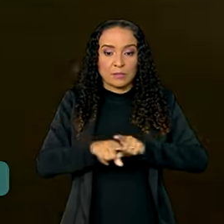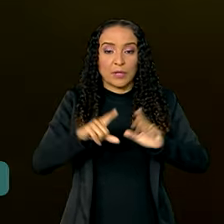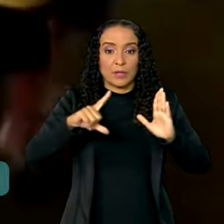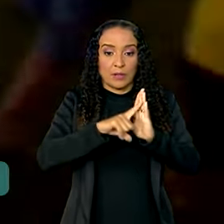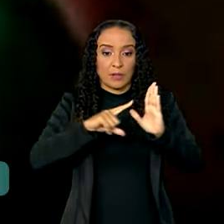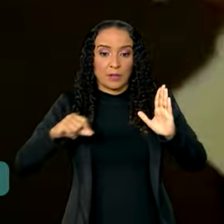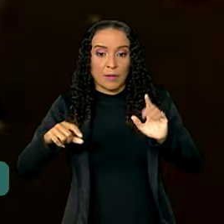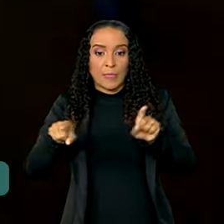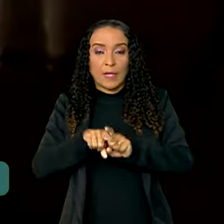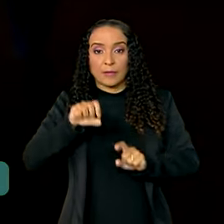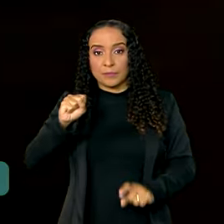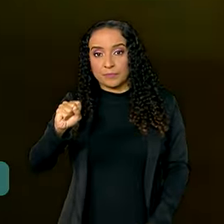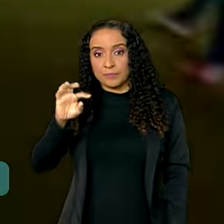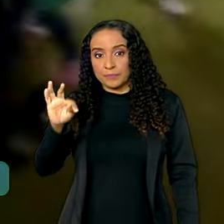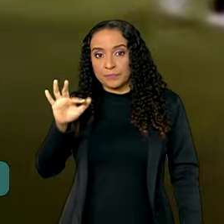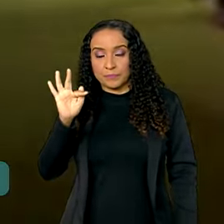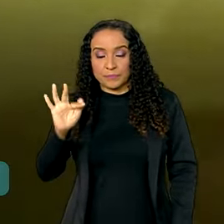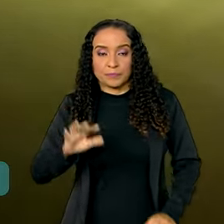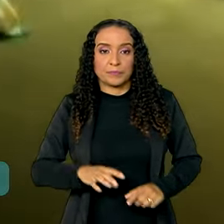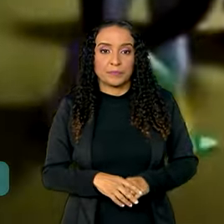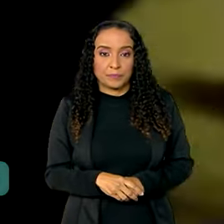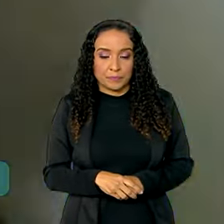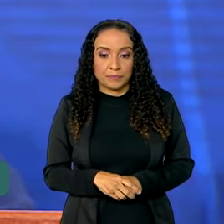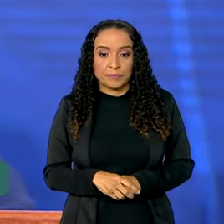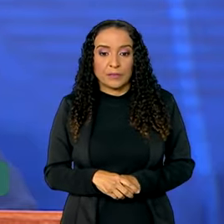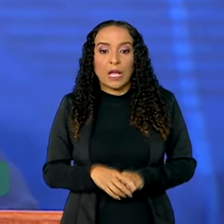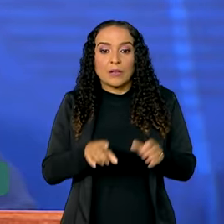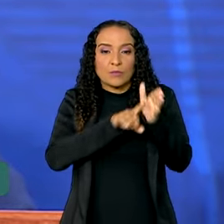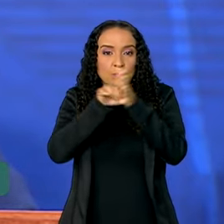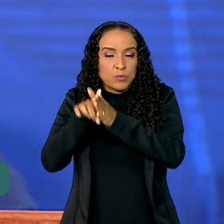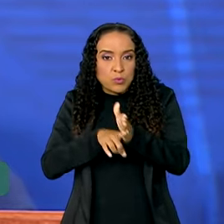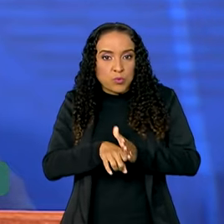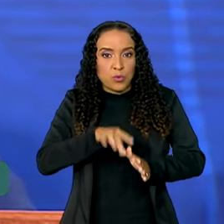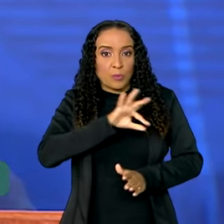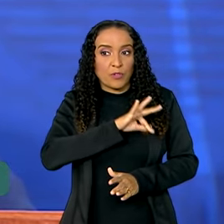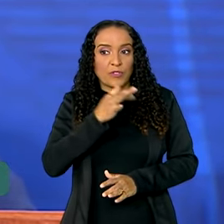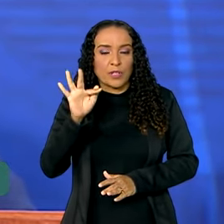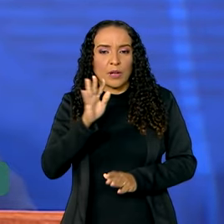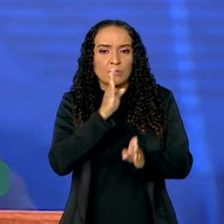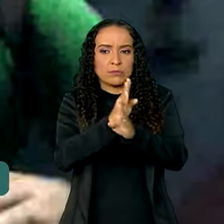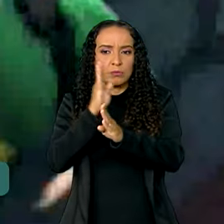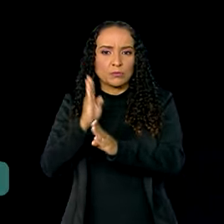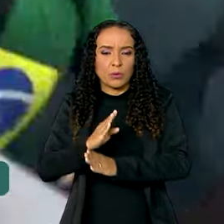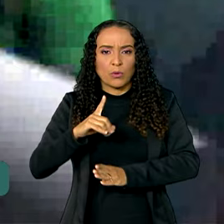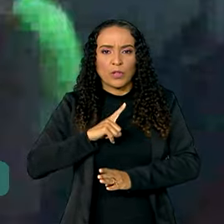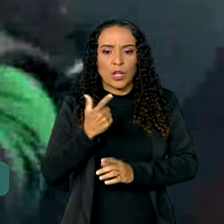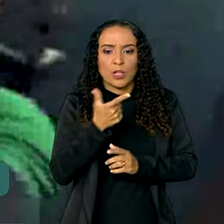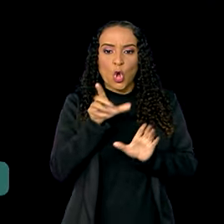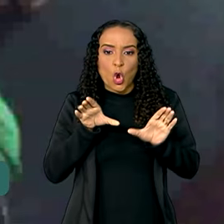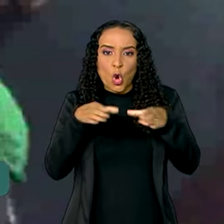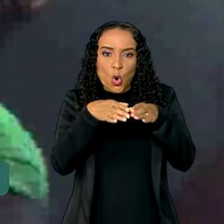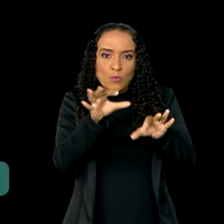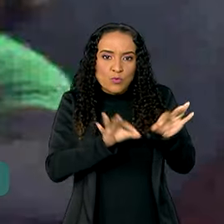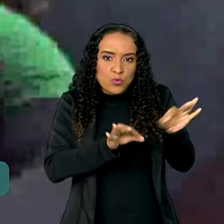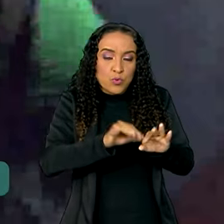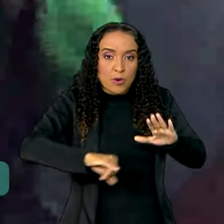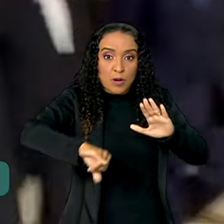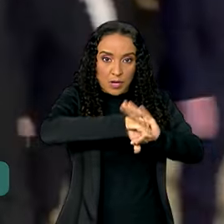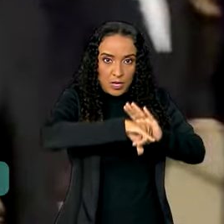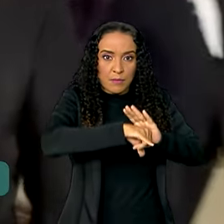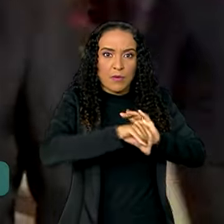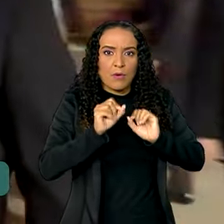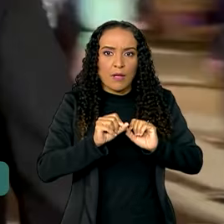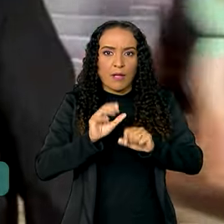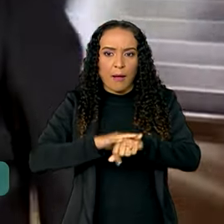Planalto e o Supremo Tribunal Federal. A investigação da PF apurou a existência de uma organização criminosa